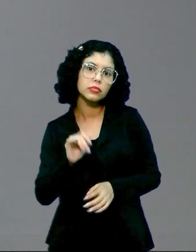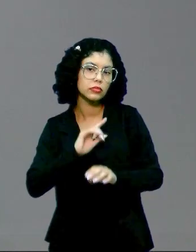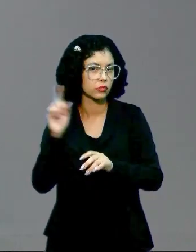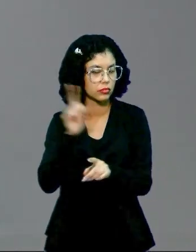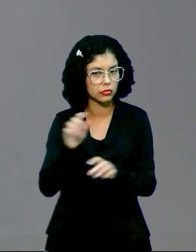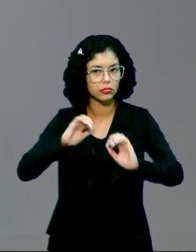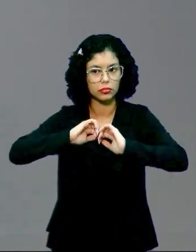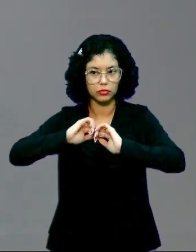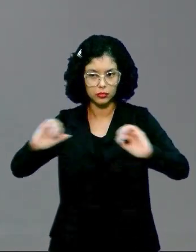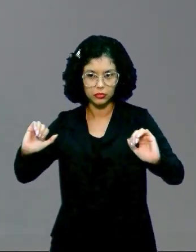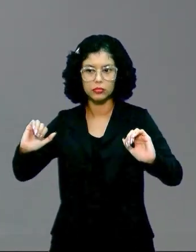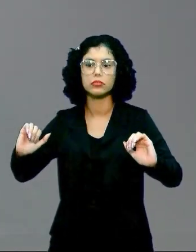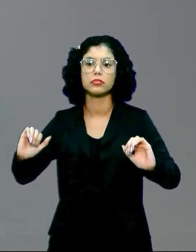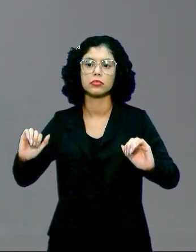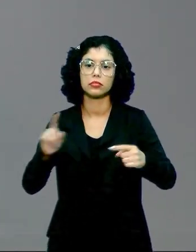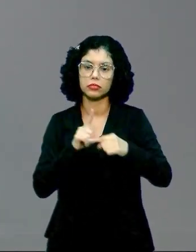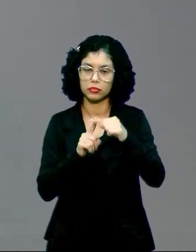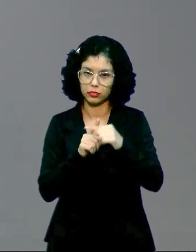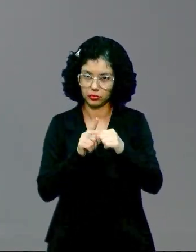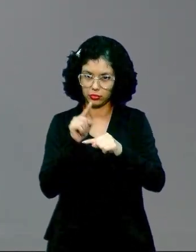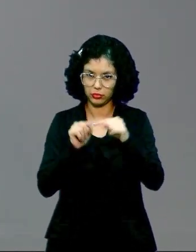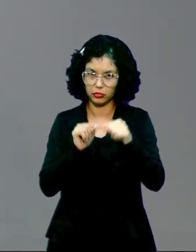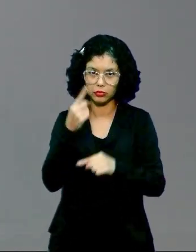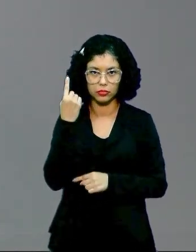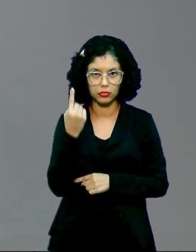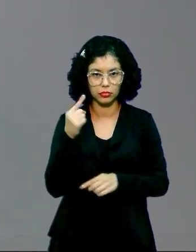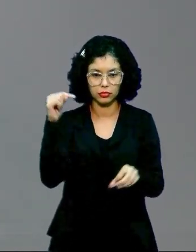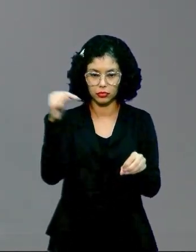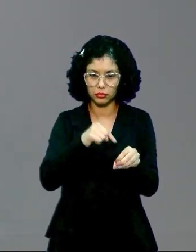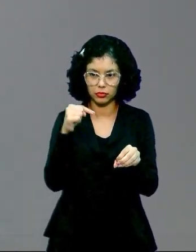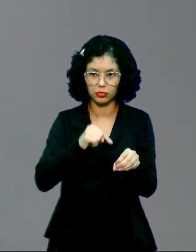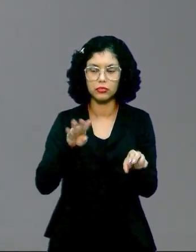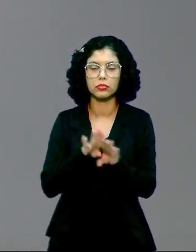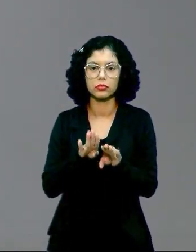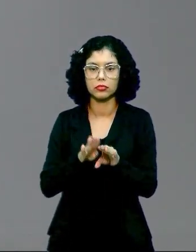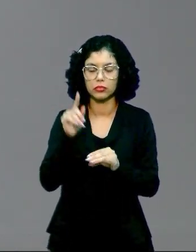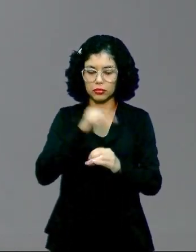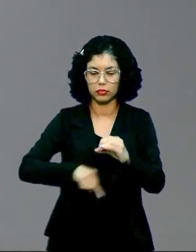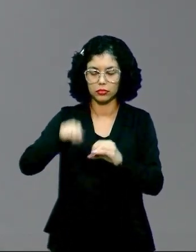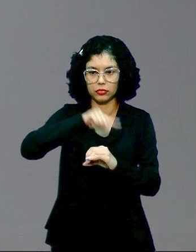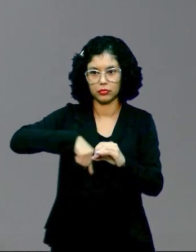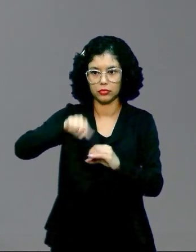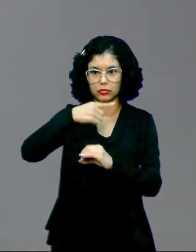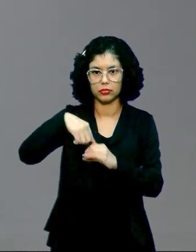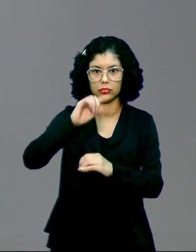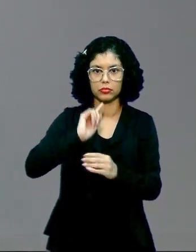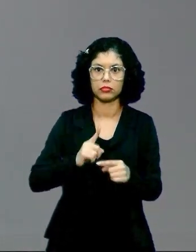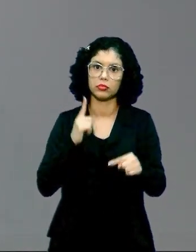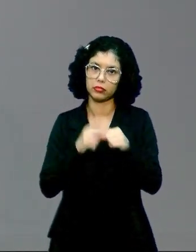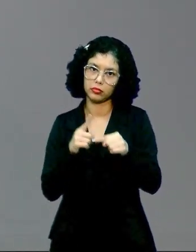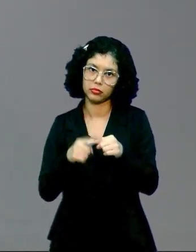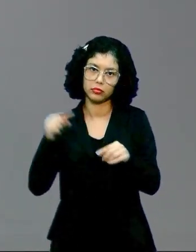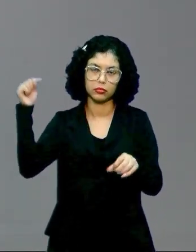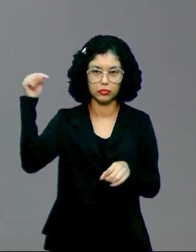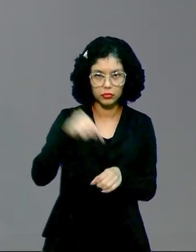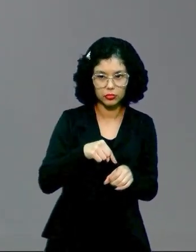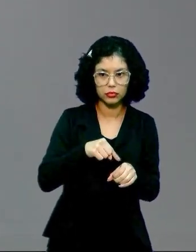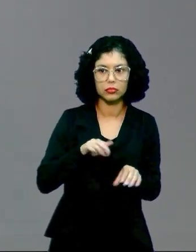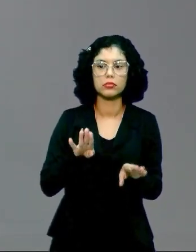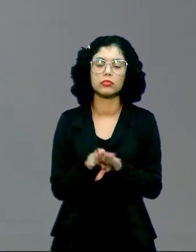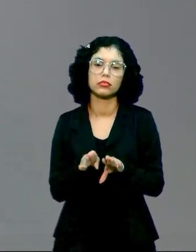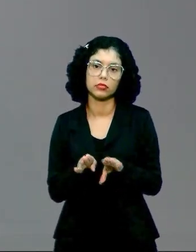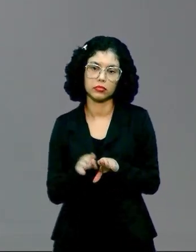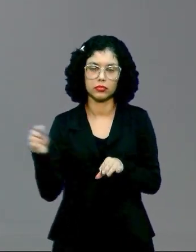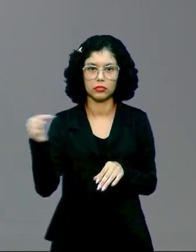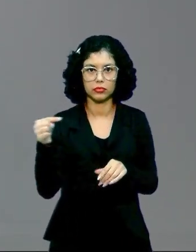disse, não, o átomo tem duas regiões, um núcleo e uma eletrosfera. As cargas positivas estão bem definidas no